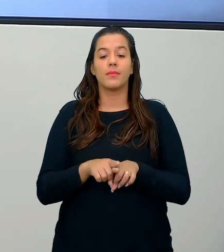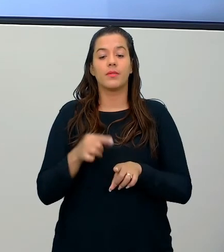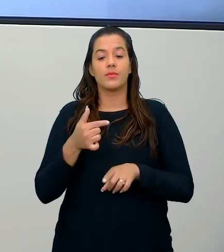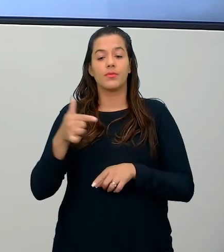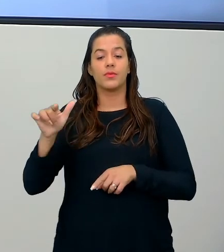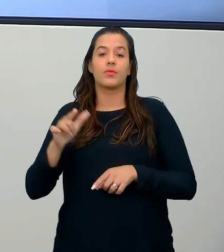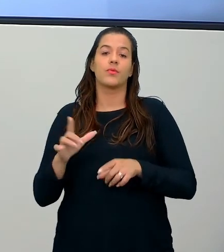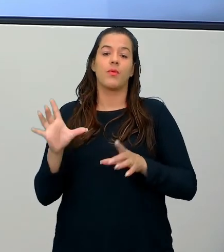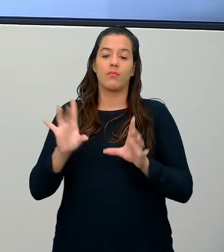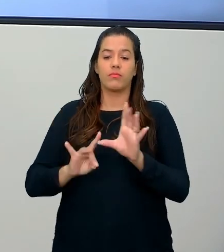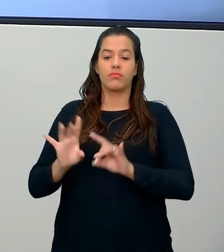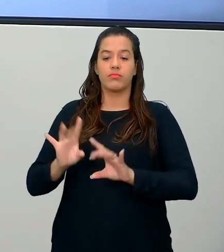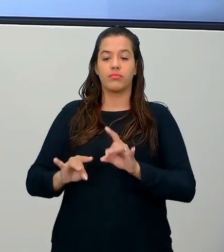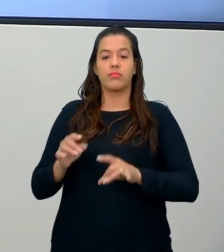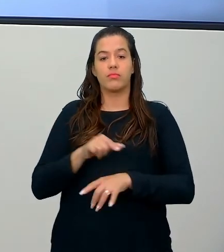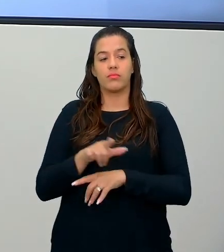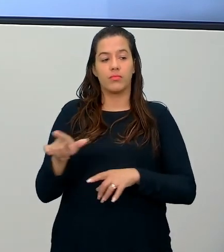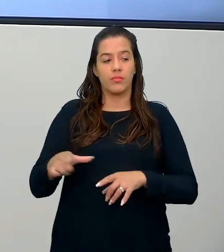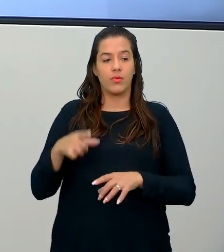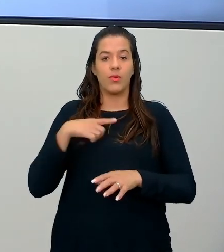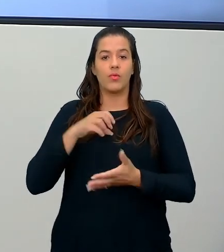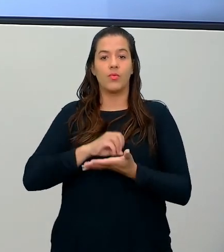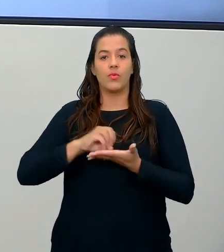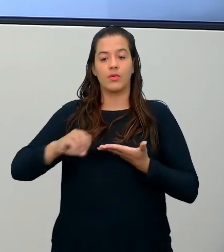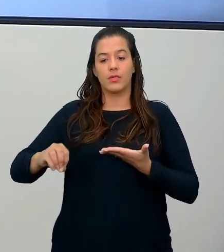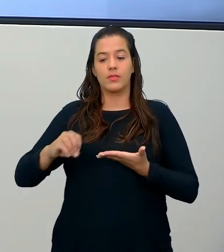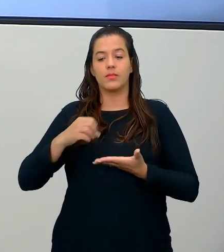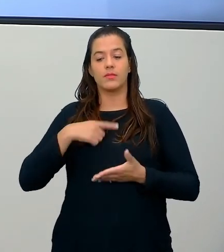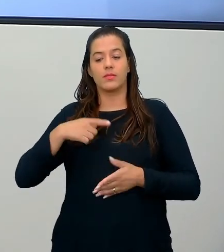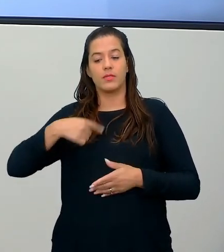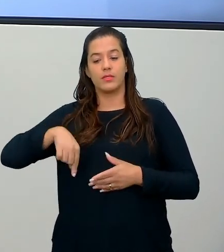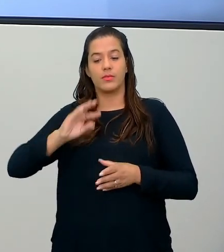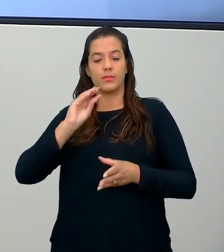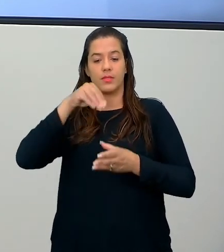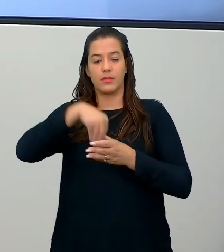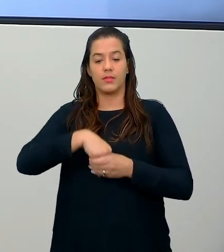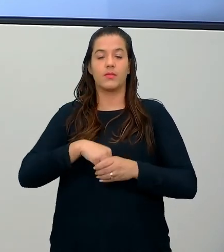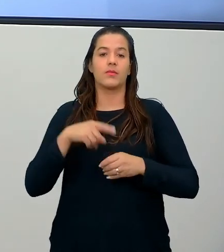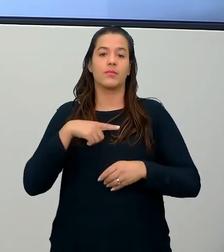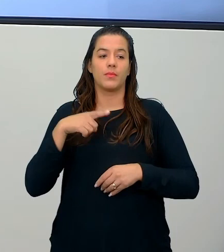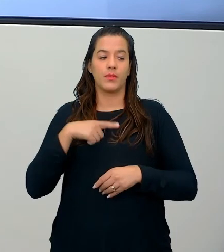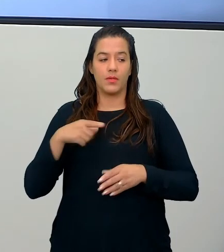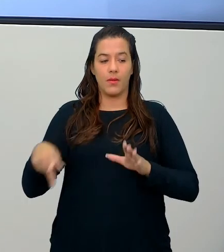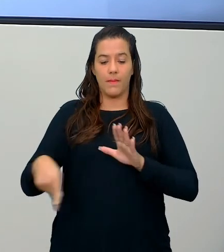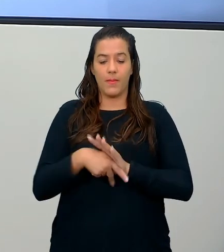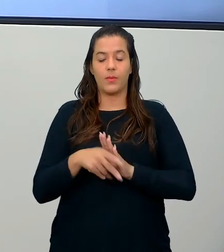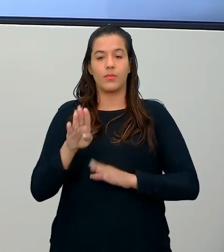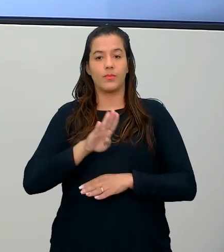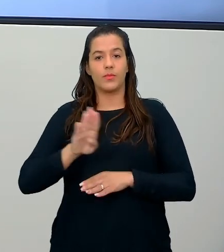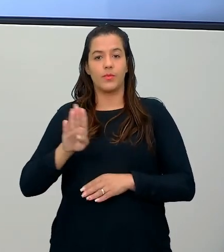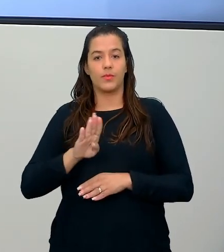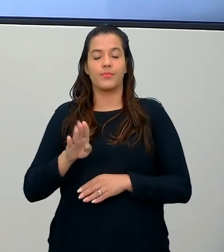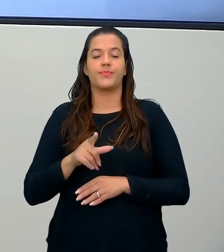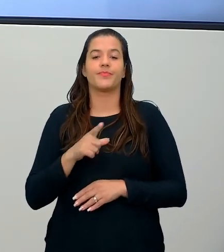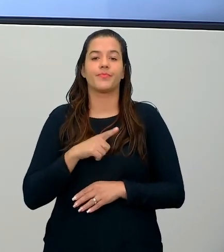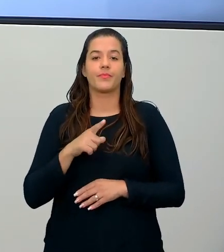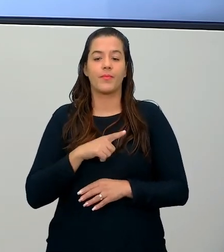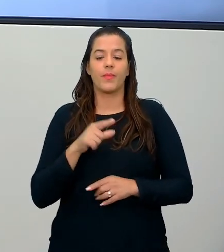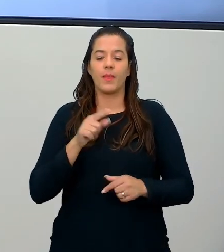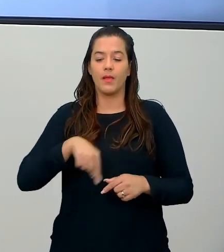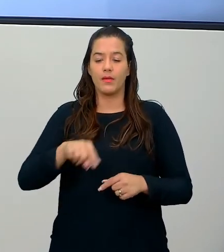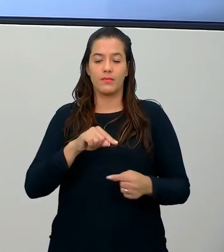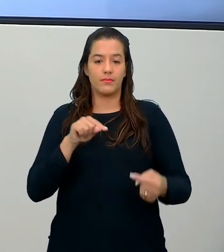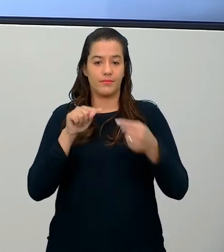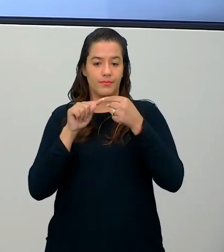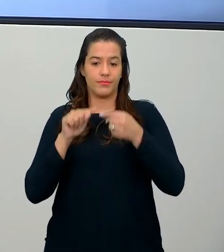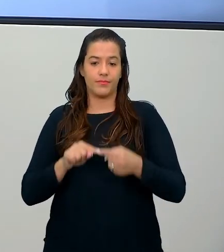que é onde a gente precisa ter no solo ali a parte biológica ali fazendo essa